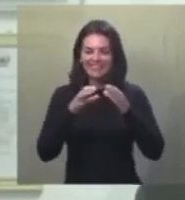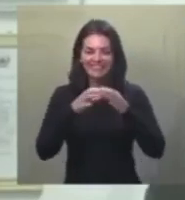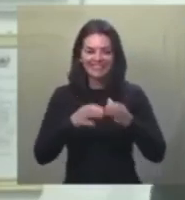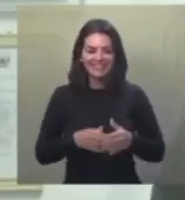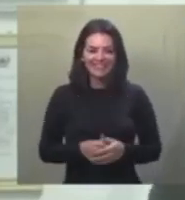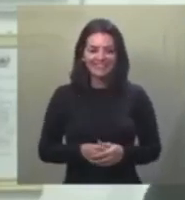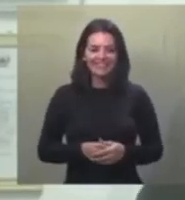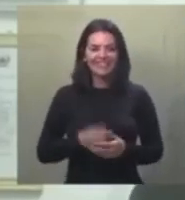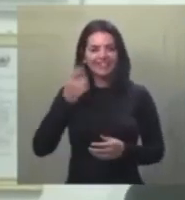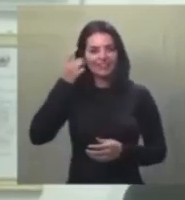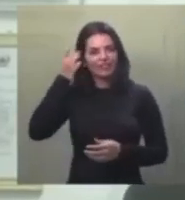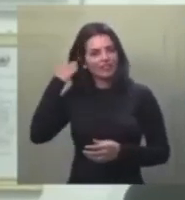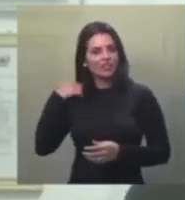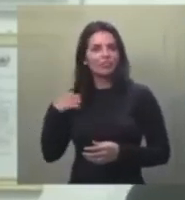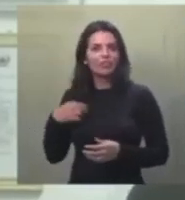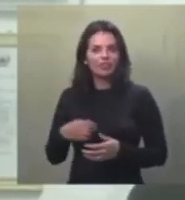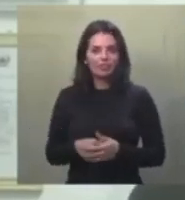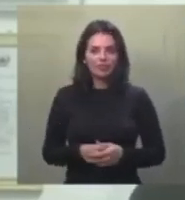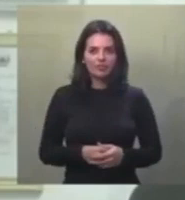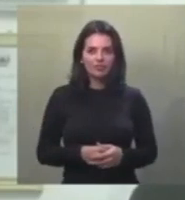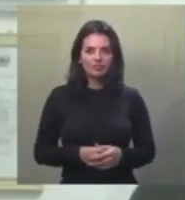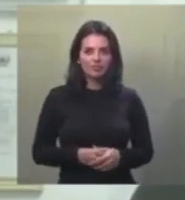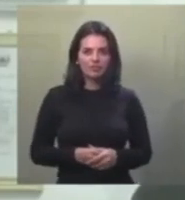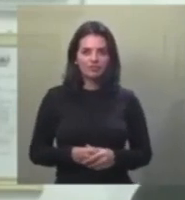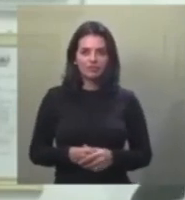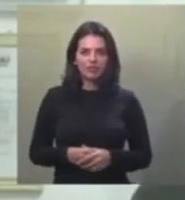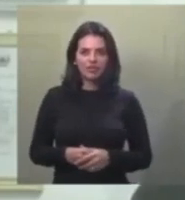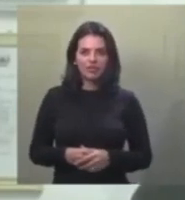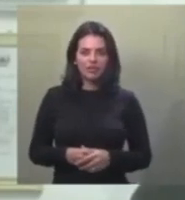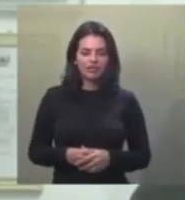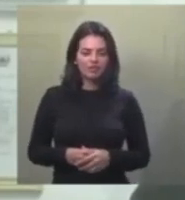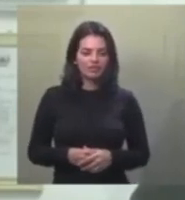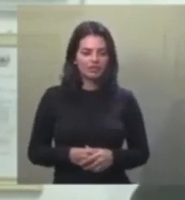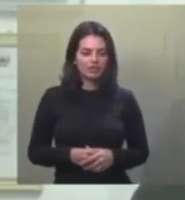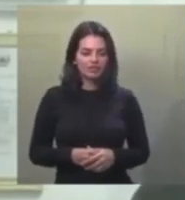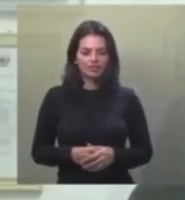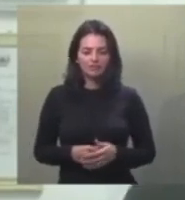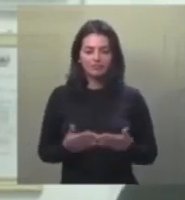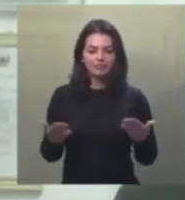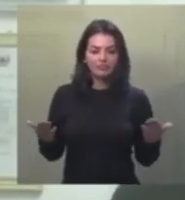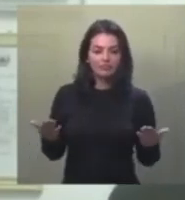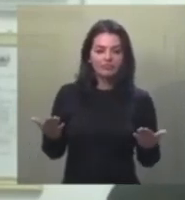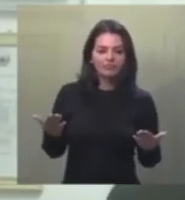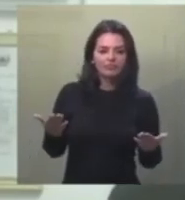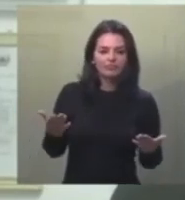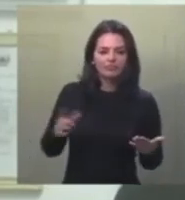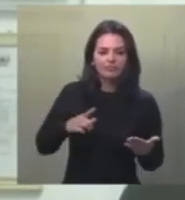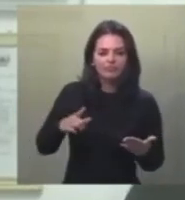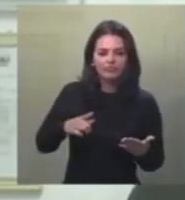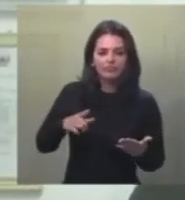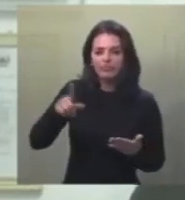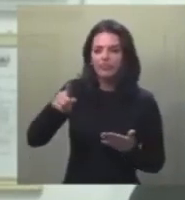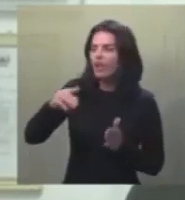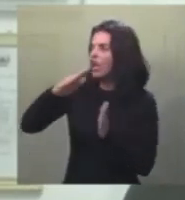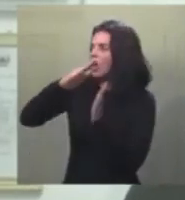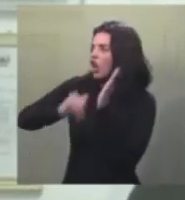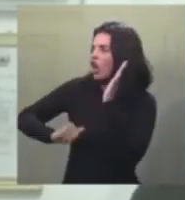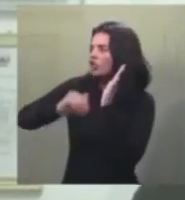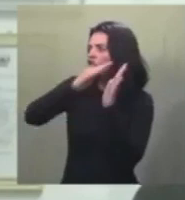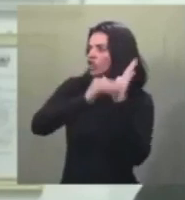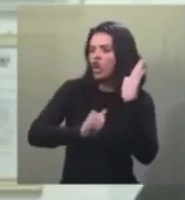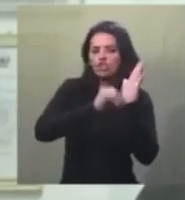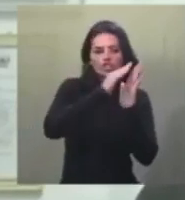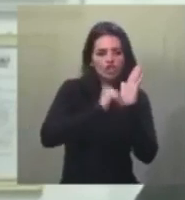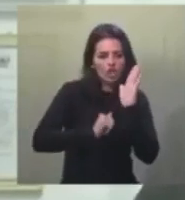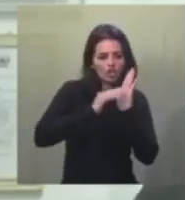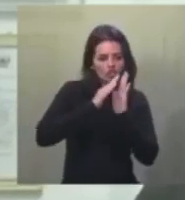é em torno de 0,51%. Então, é uma tentativa de inflar o orçamento e depois vai sair fazendo corte, com